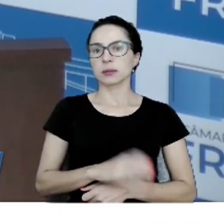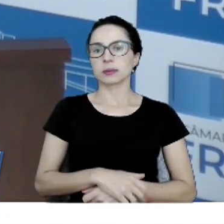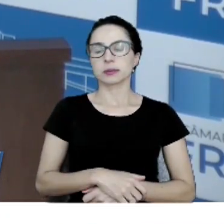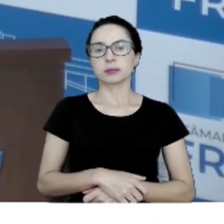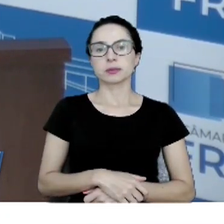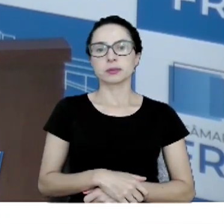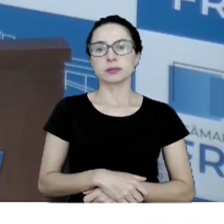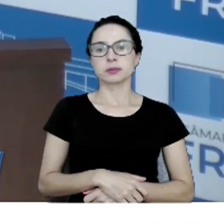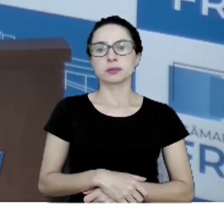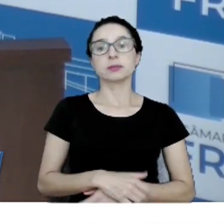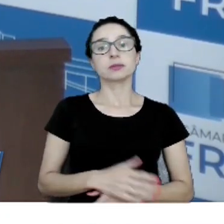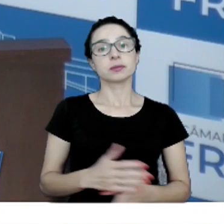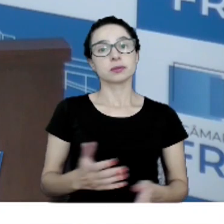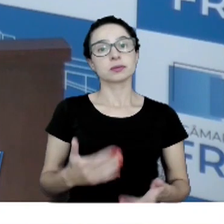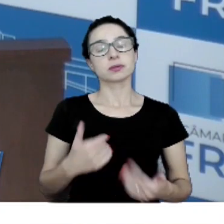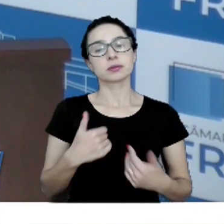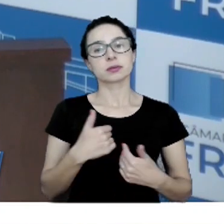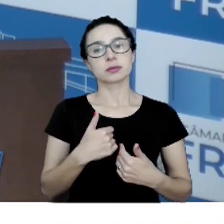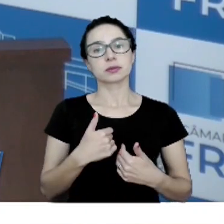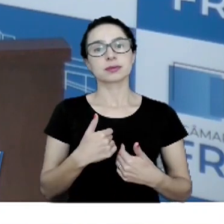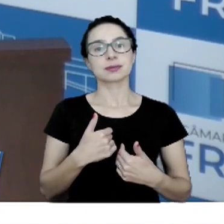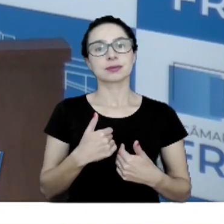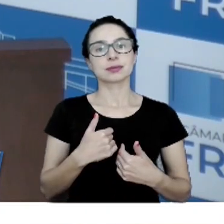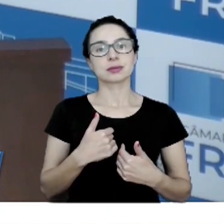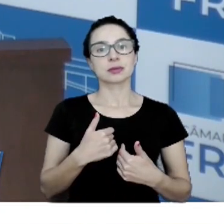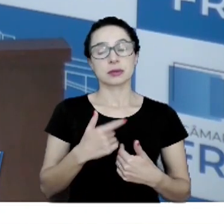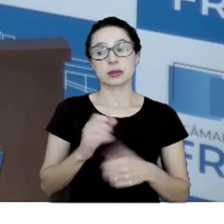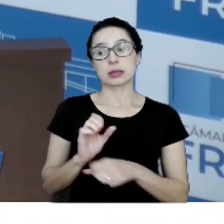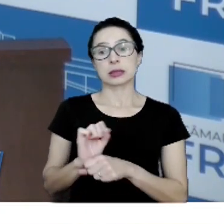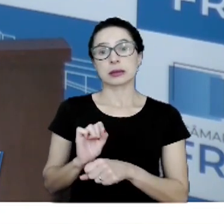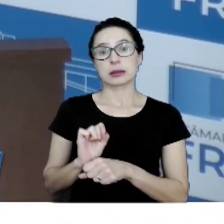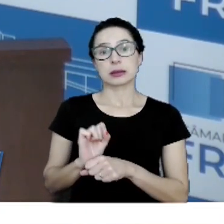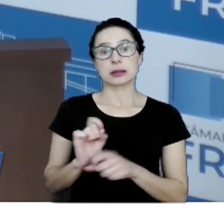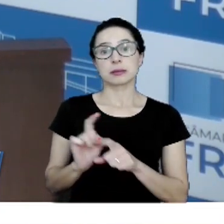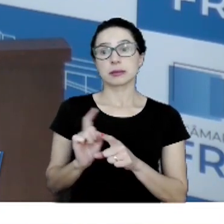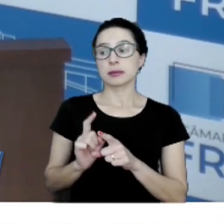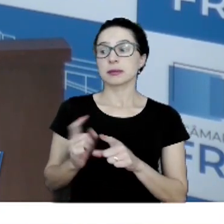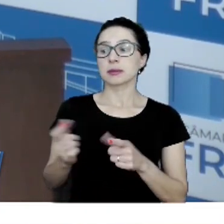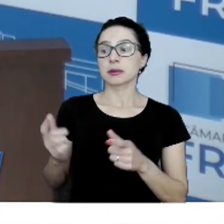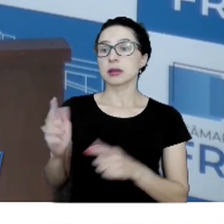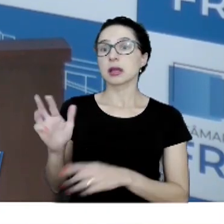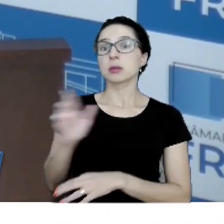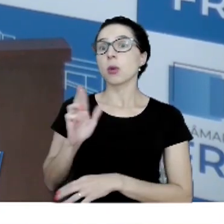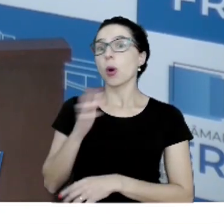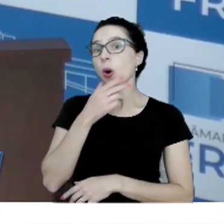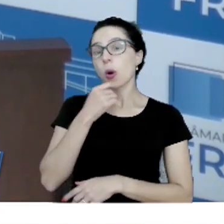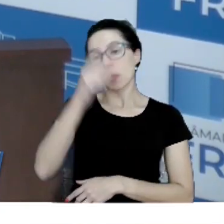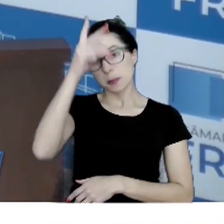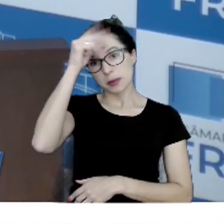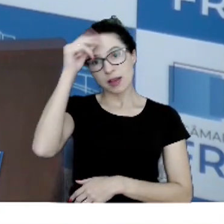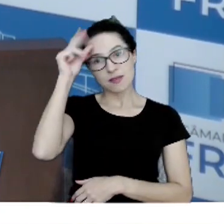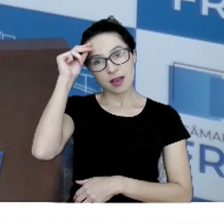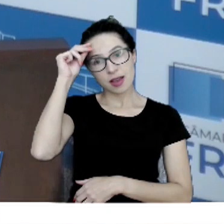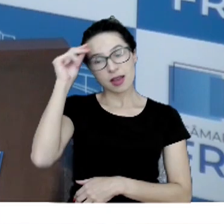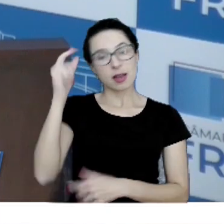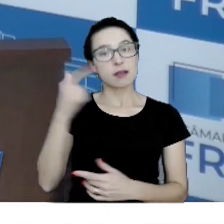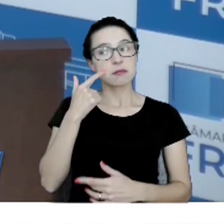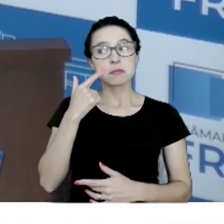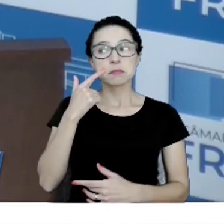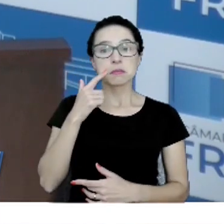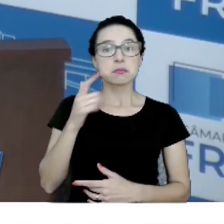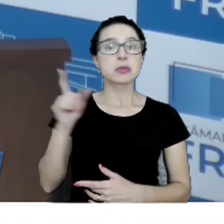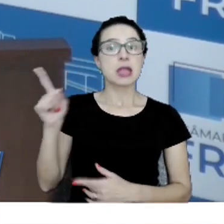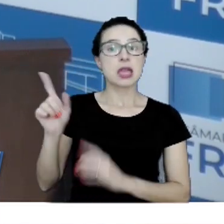para ficar aqui e estou esperando também uma manifestação do prefeito sobre esse episódio. Ele é